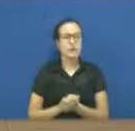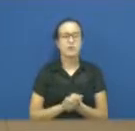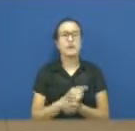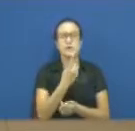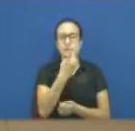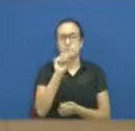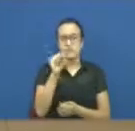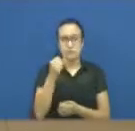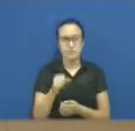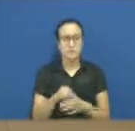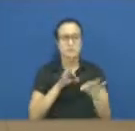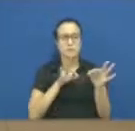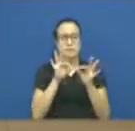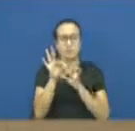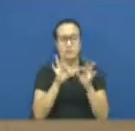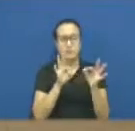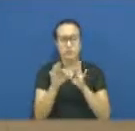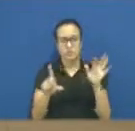então, o item